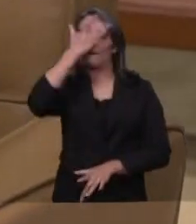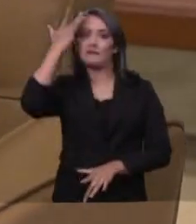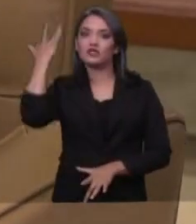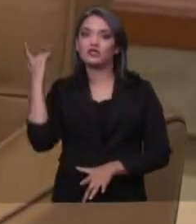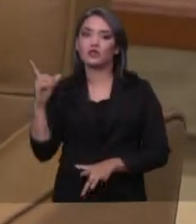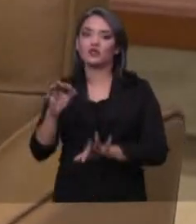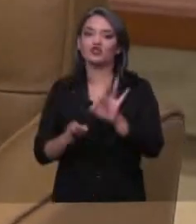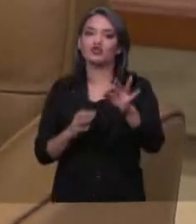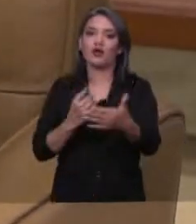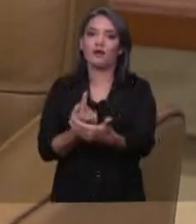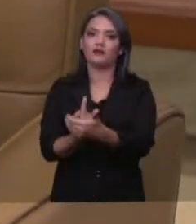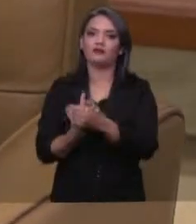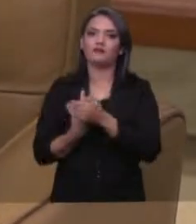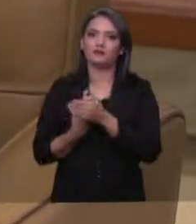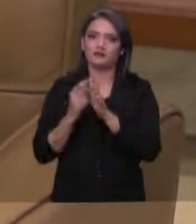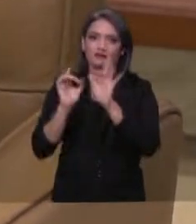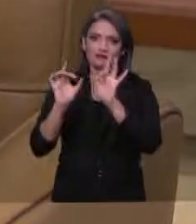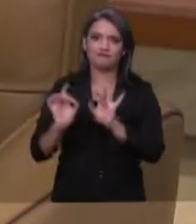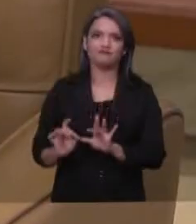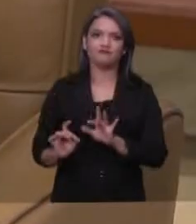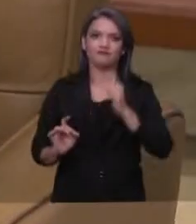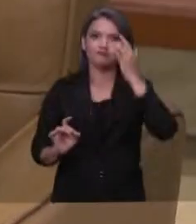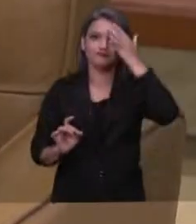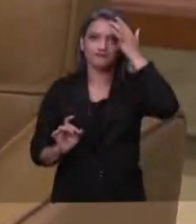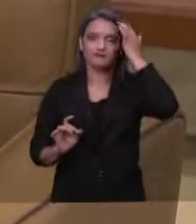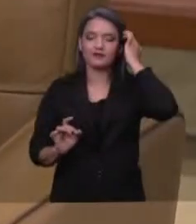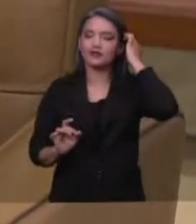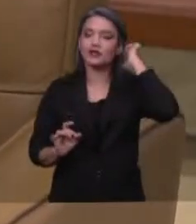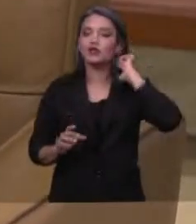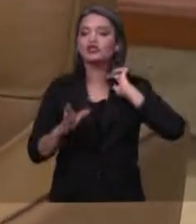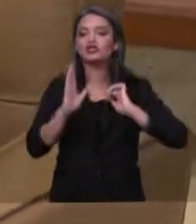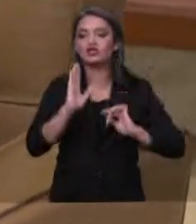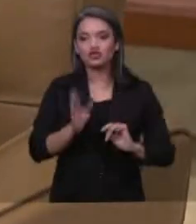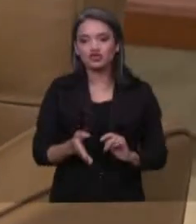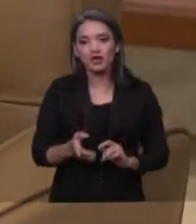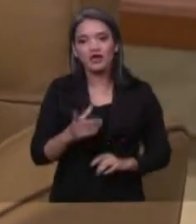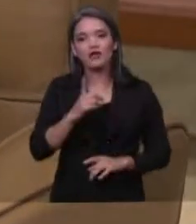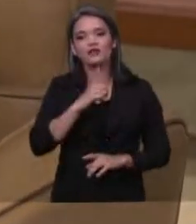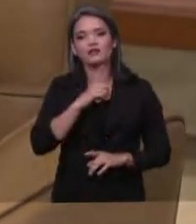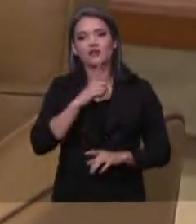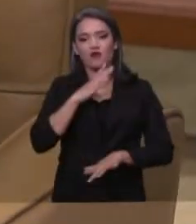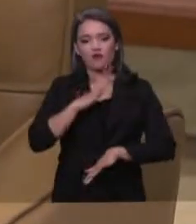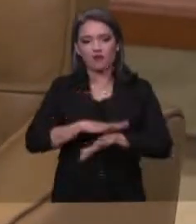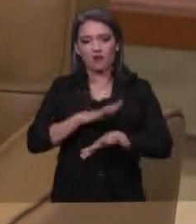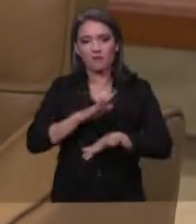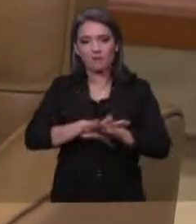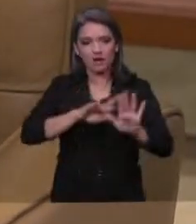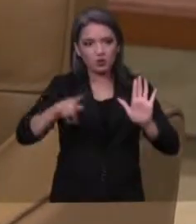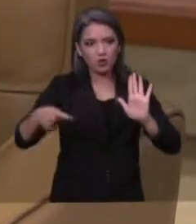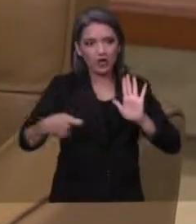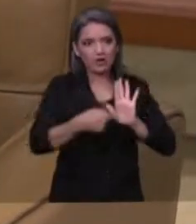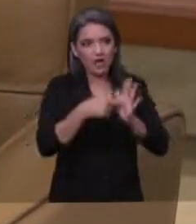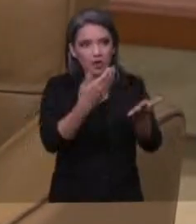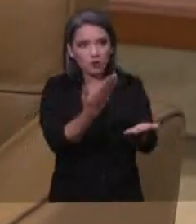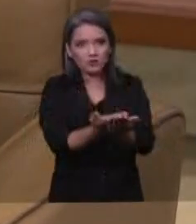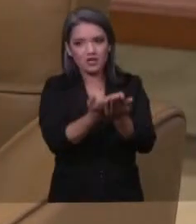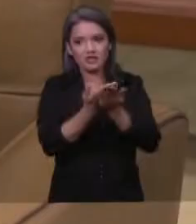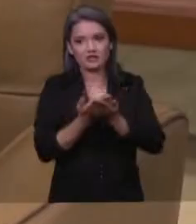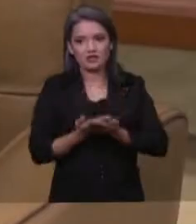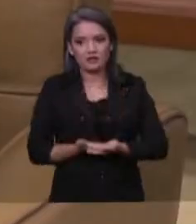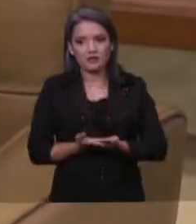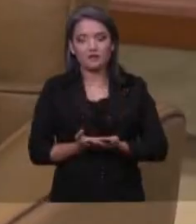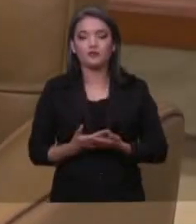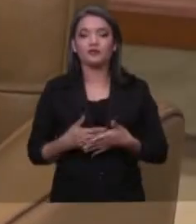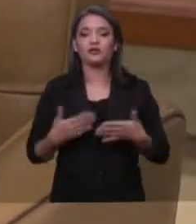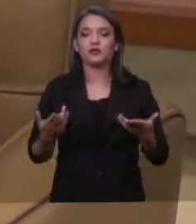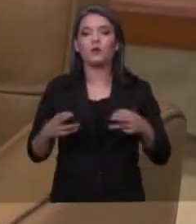de foro. Isto foi já afirmado no recebimento da denúncia. E por isso que eu disse